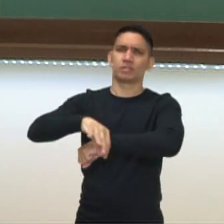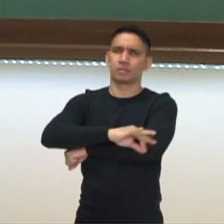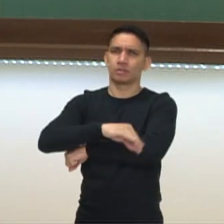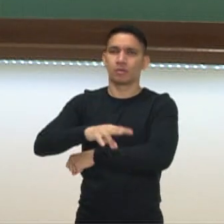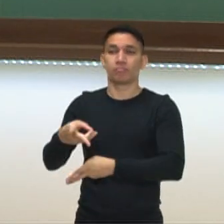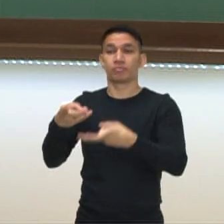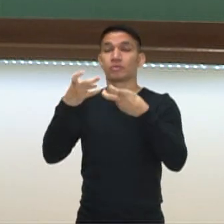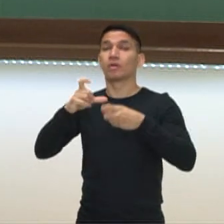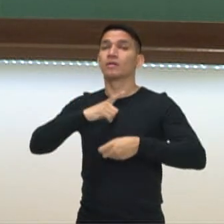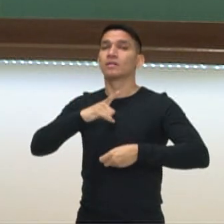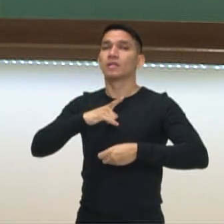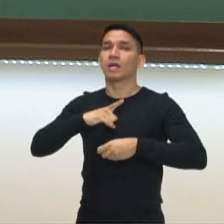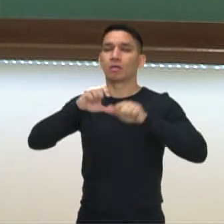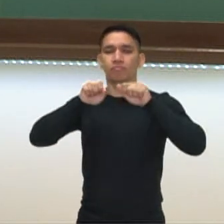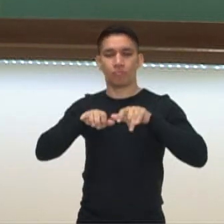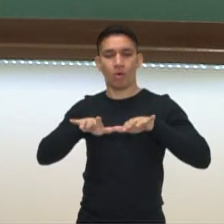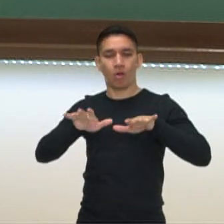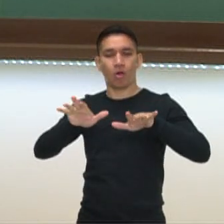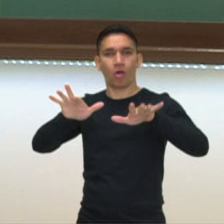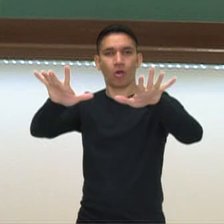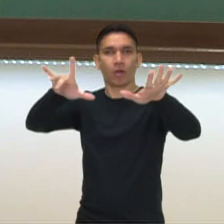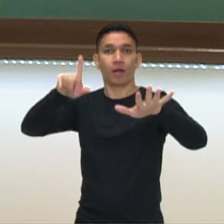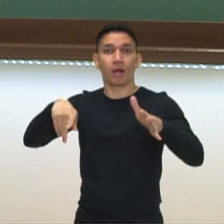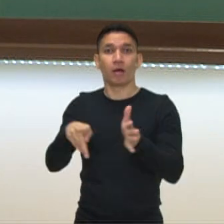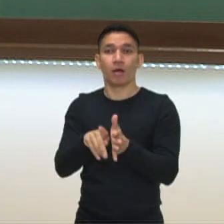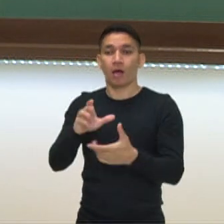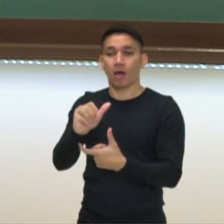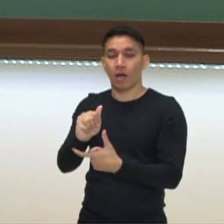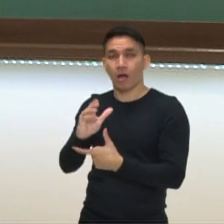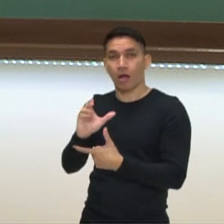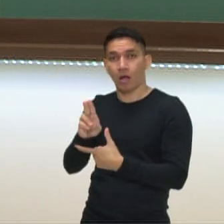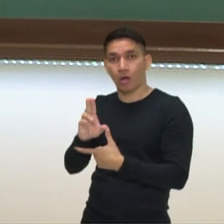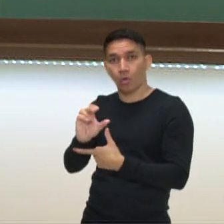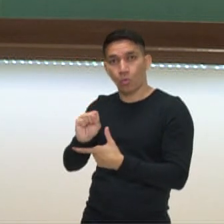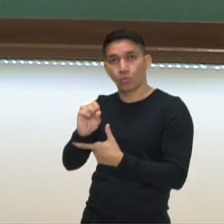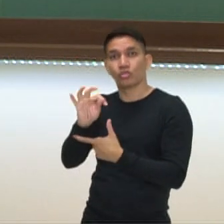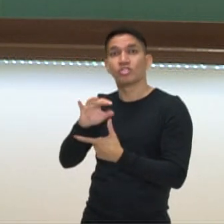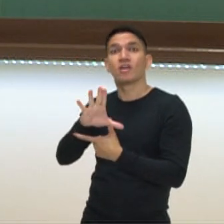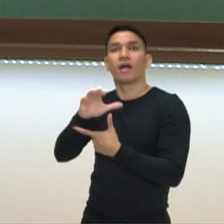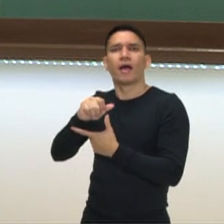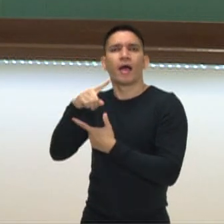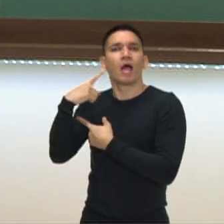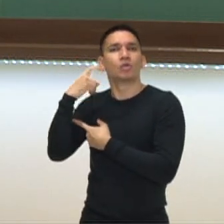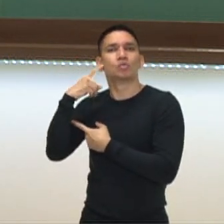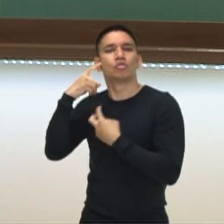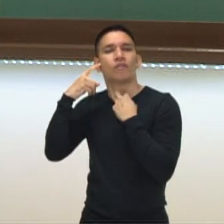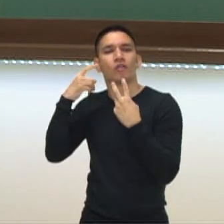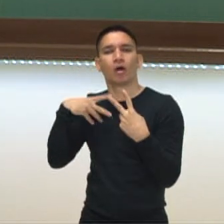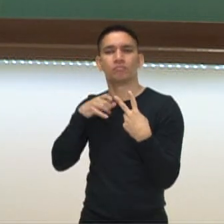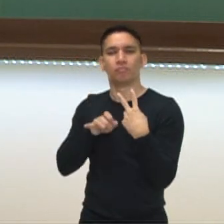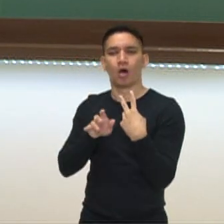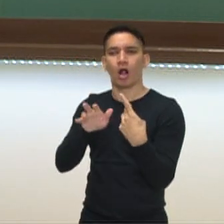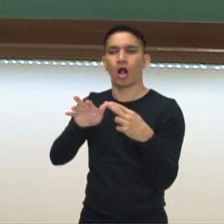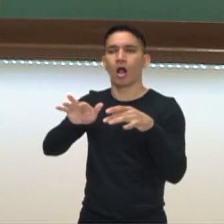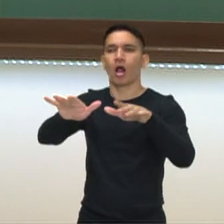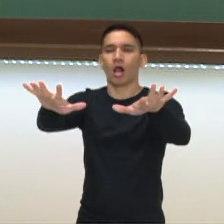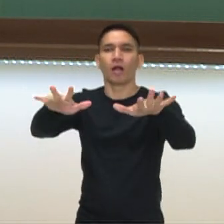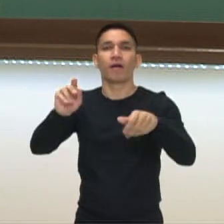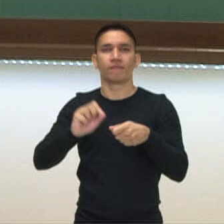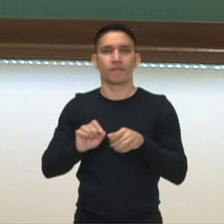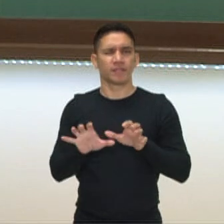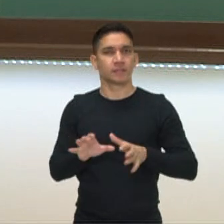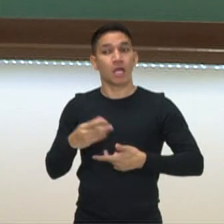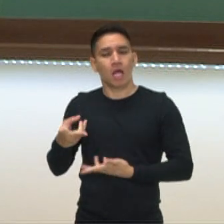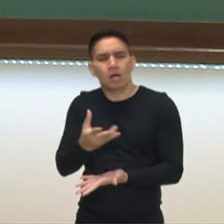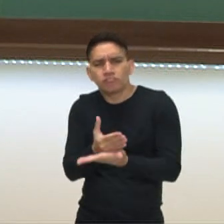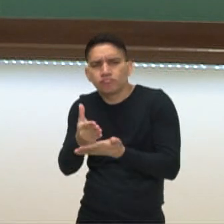chamada acústica. A acústica é exatamente a parte da física que faz a propagação do som, ou seja, ela faz o estudo dessa propagação do som. E eles começavam a